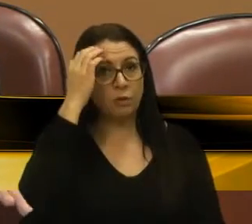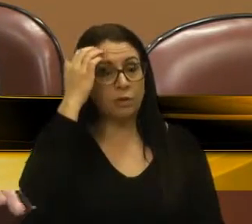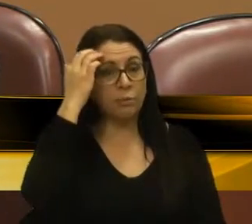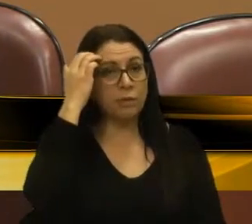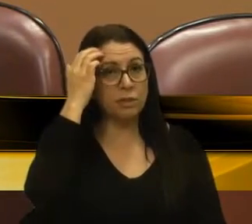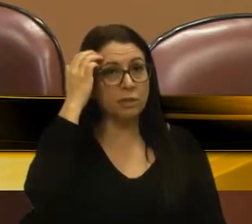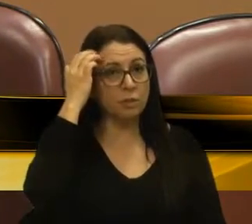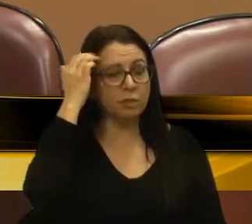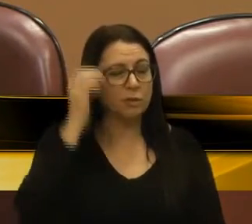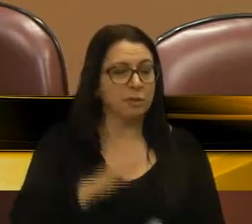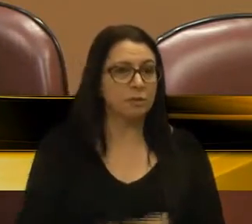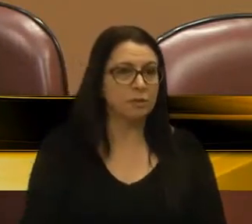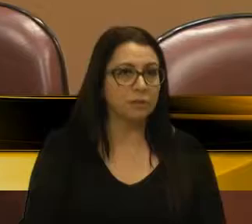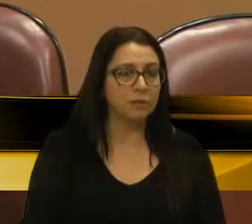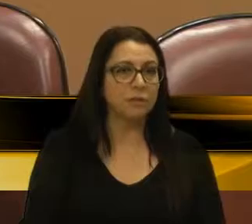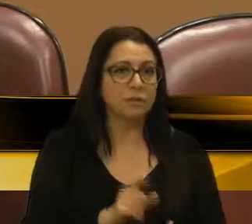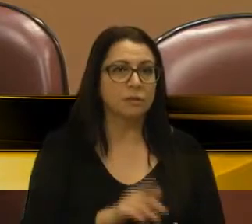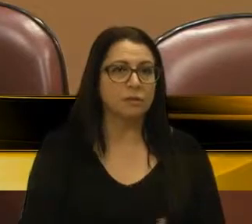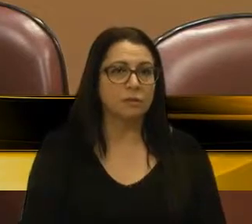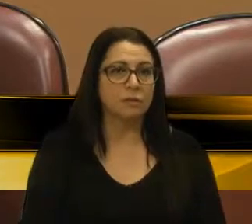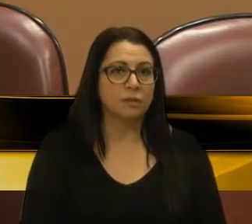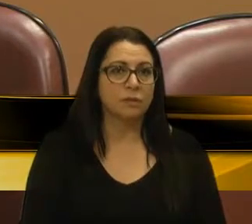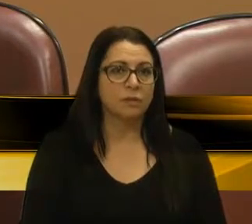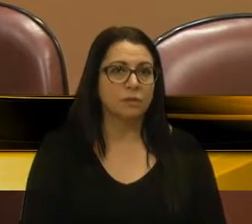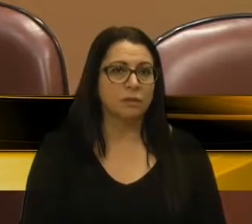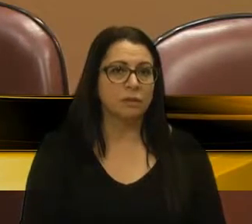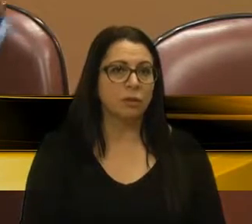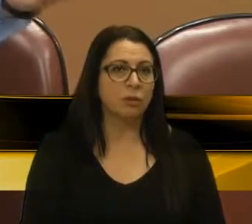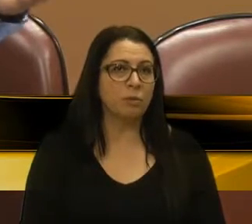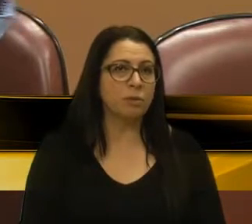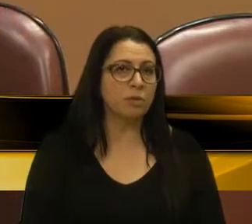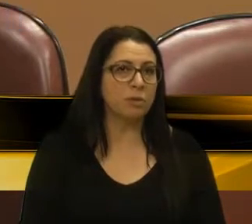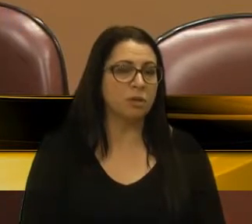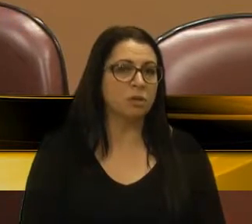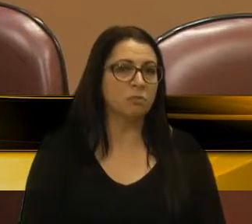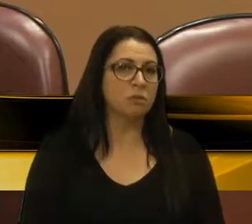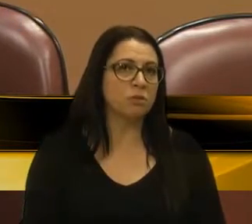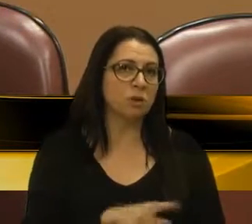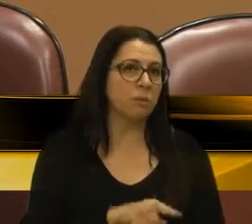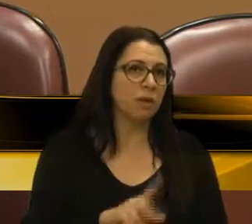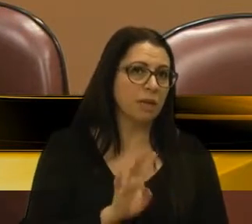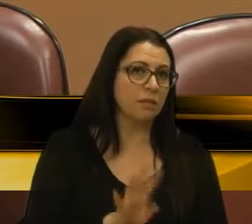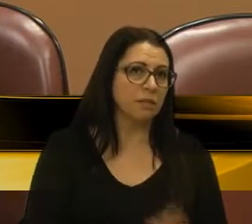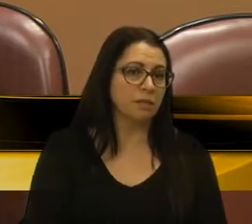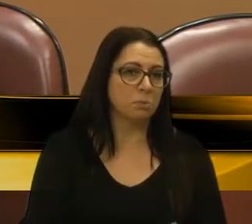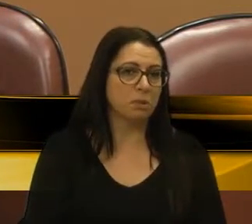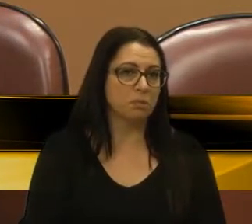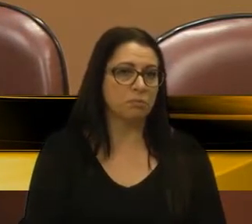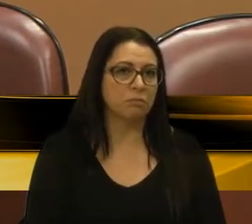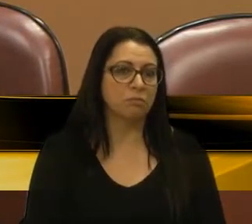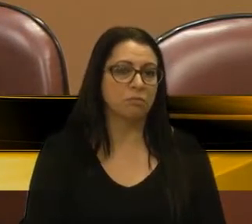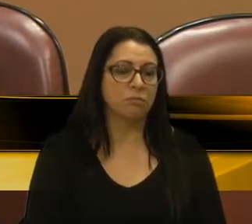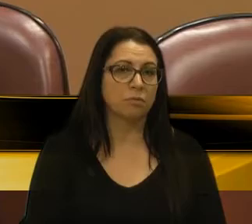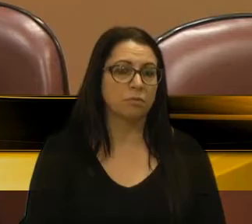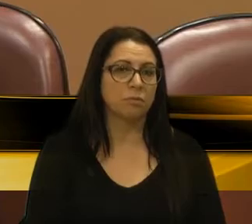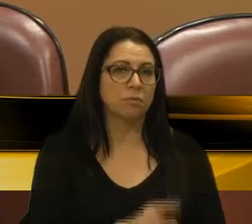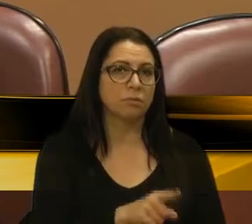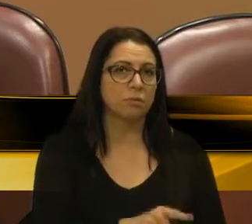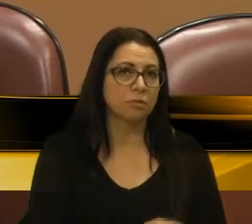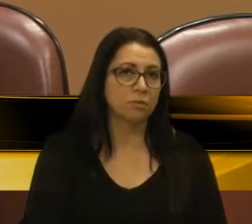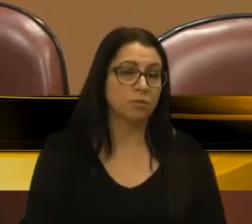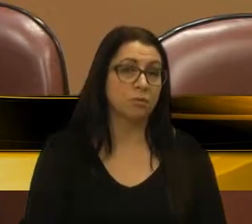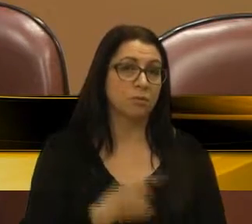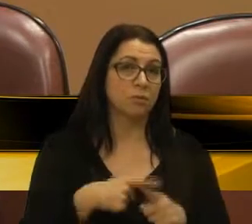sobrecarregados. Então, se a gente não tem essa explicação, no mínimo para dar, a gente tem que buscar nessa maneira.